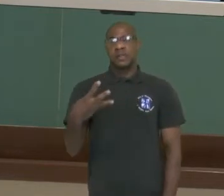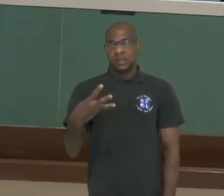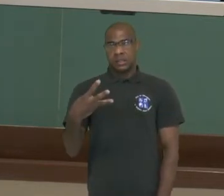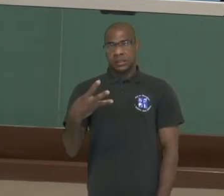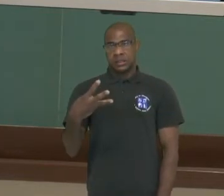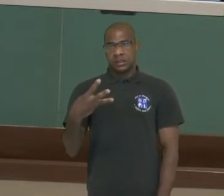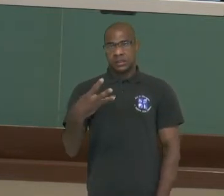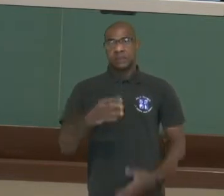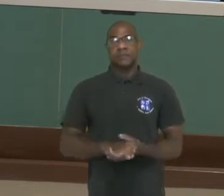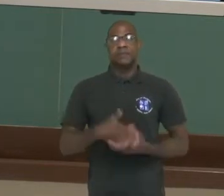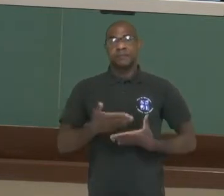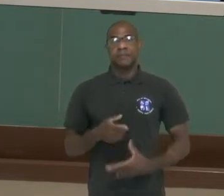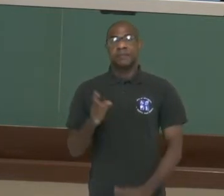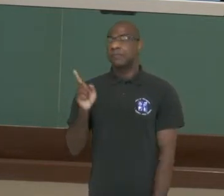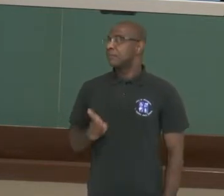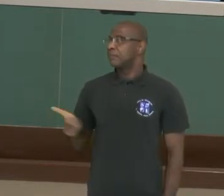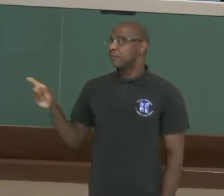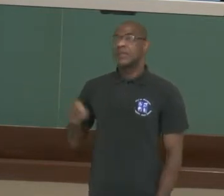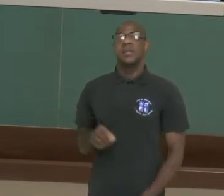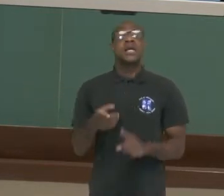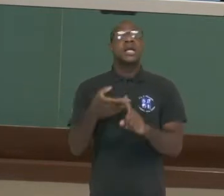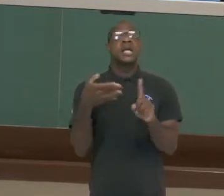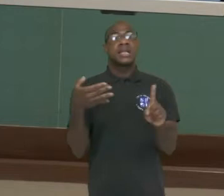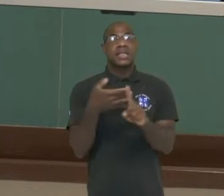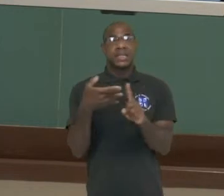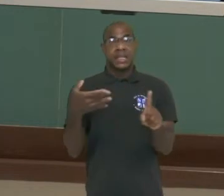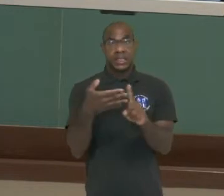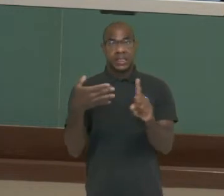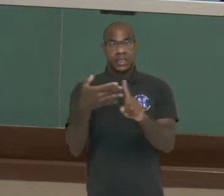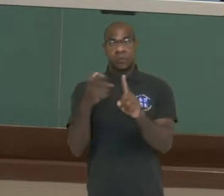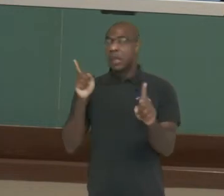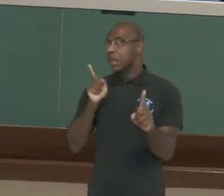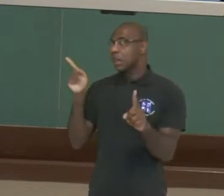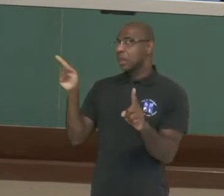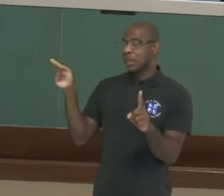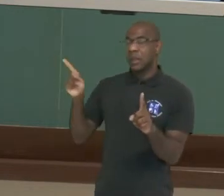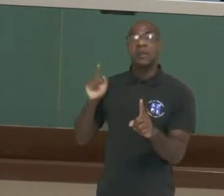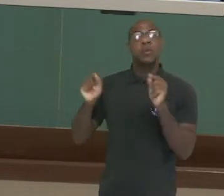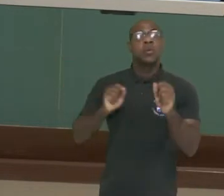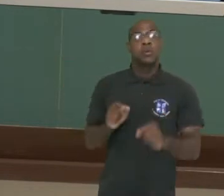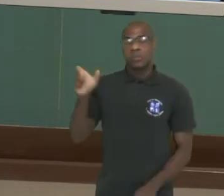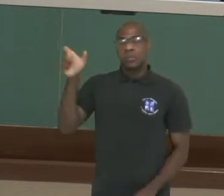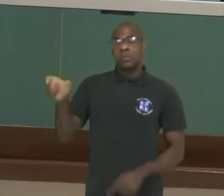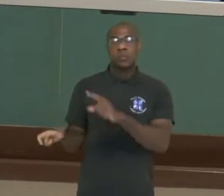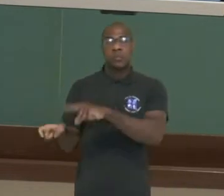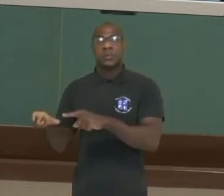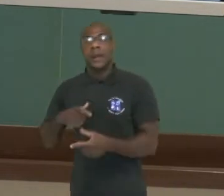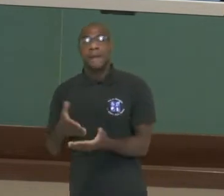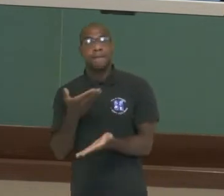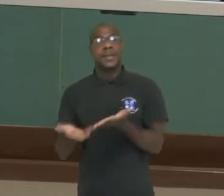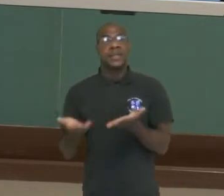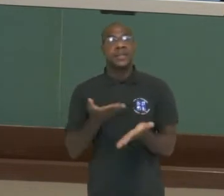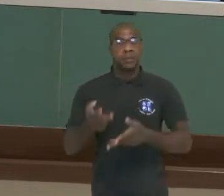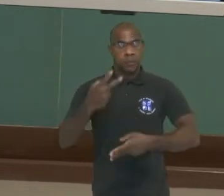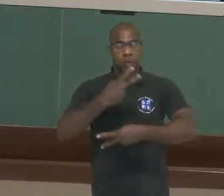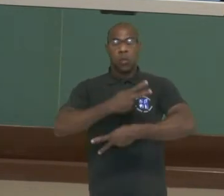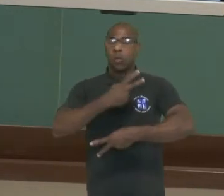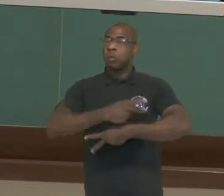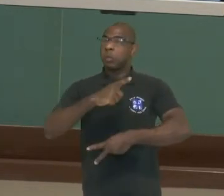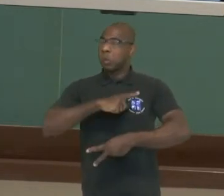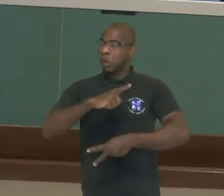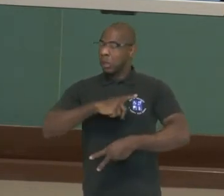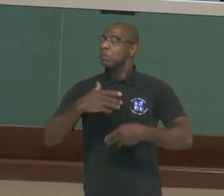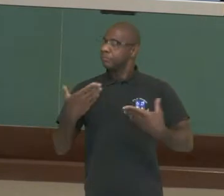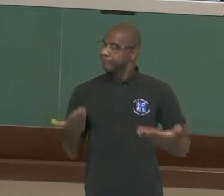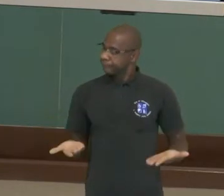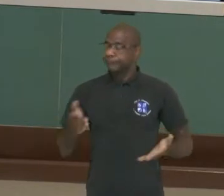síndrome de Turner, que nós estamos falando de monossomia, esse indivíduo ele está perdendo um cromossomo, tendo